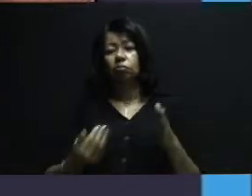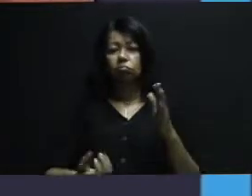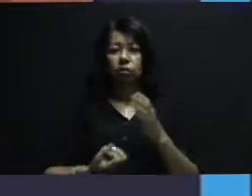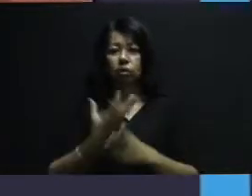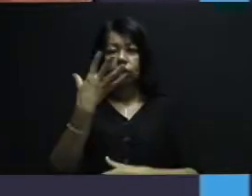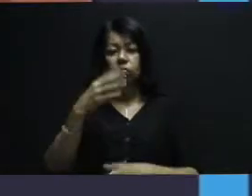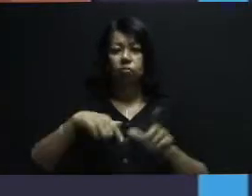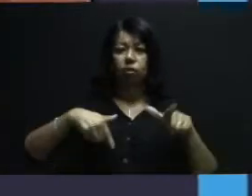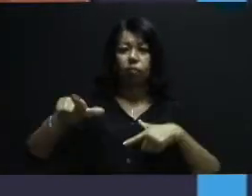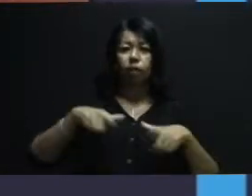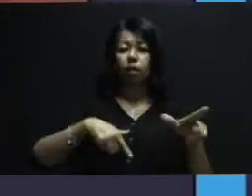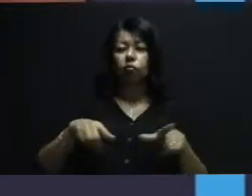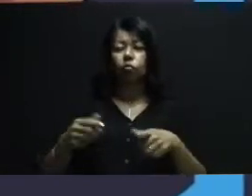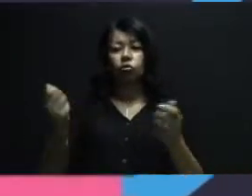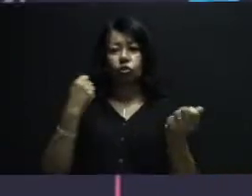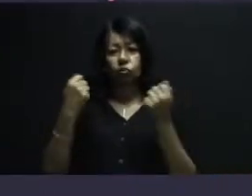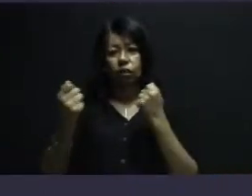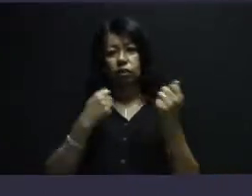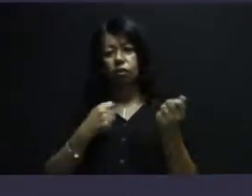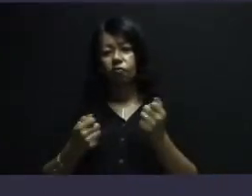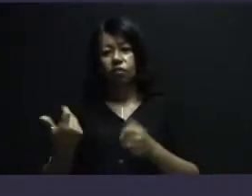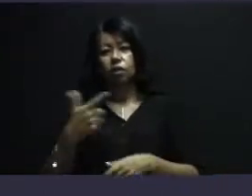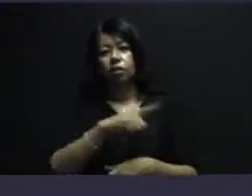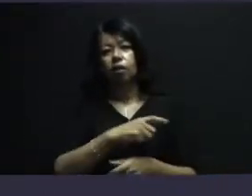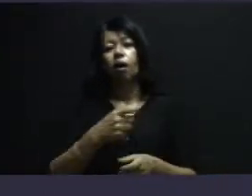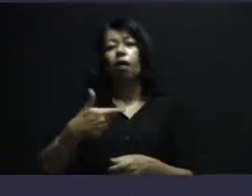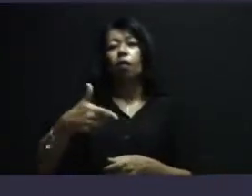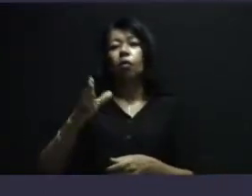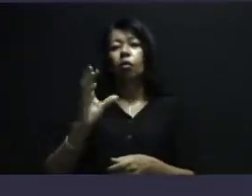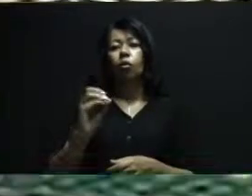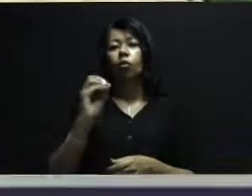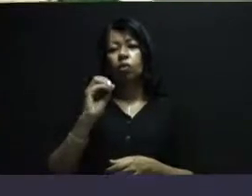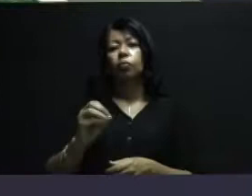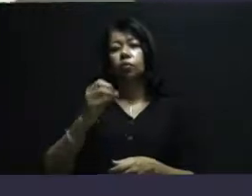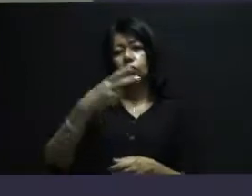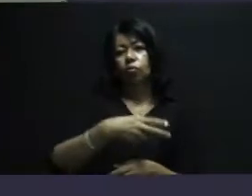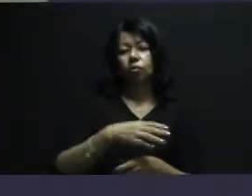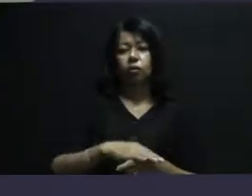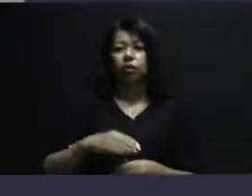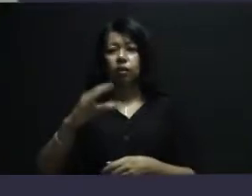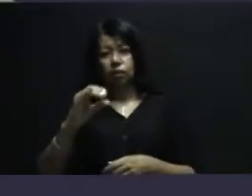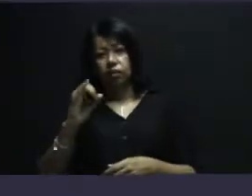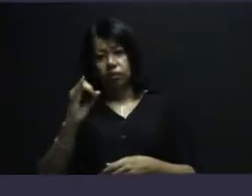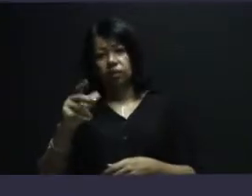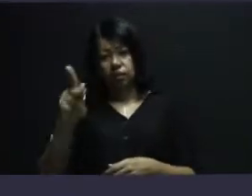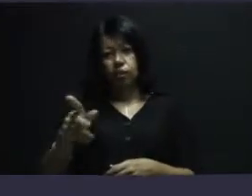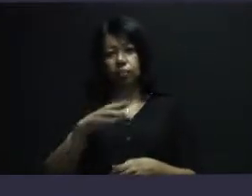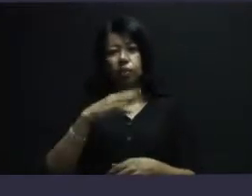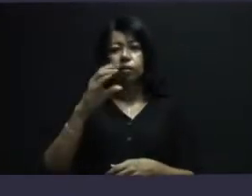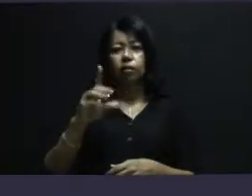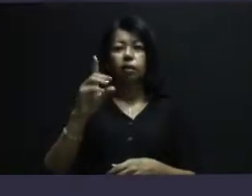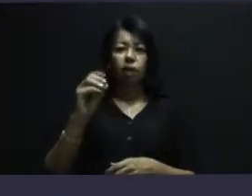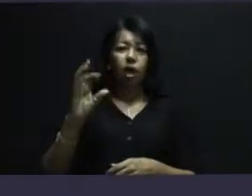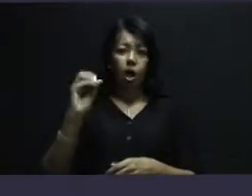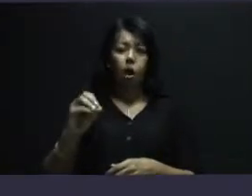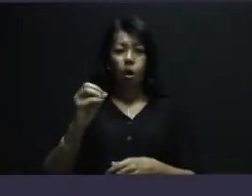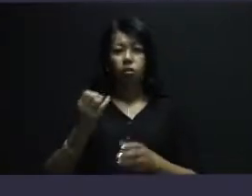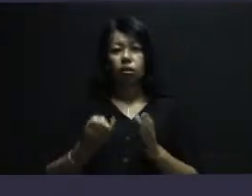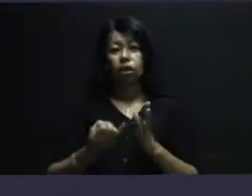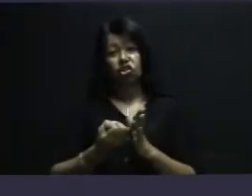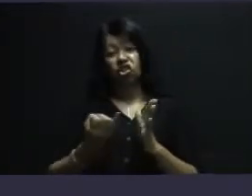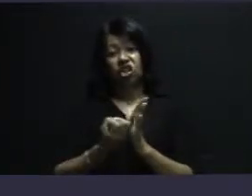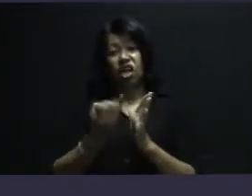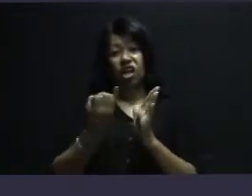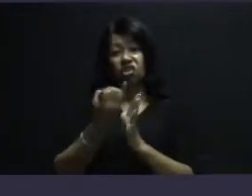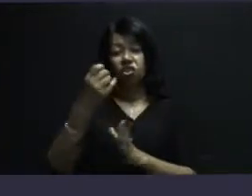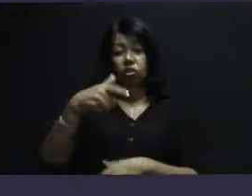do Profissional de Educação Física. 2002, CIP-CBO. Padronização da Cédula de Identidade Profissional em